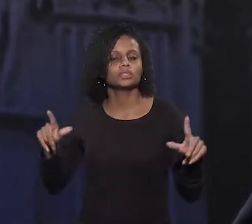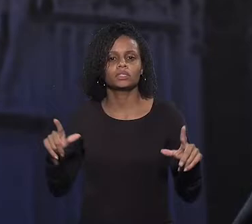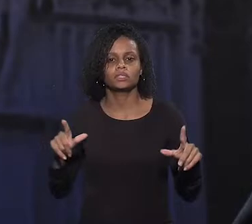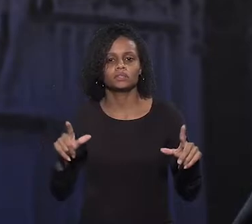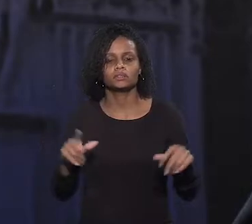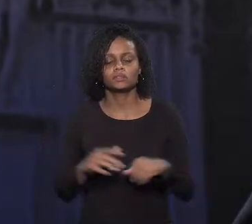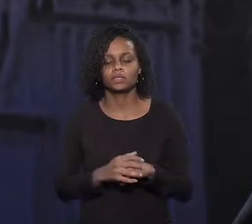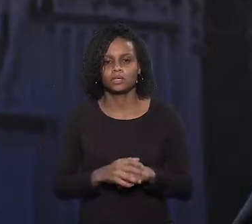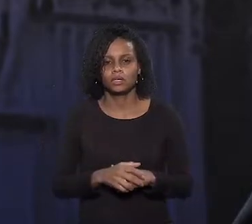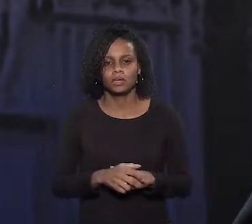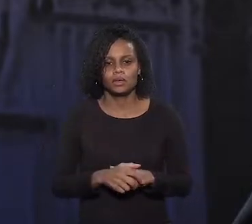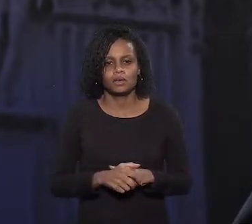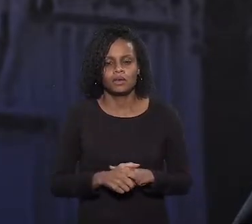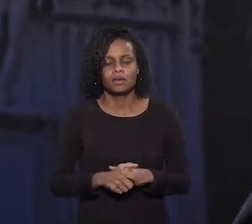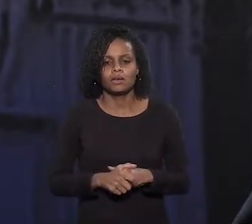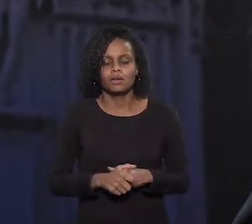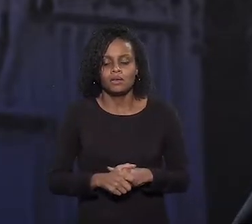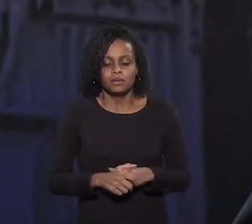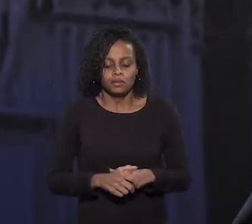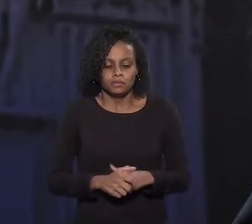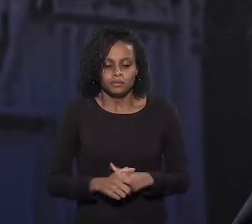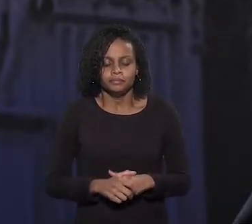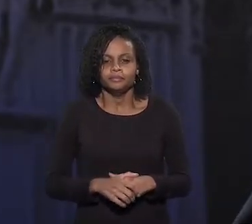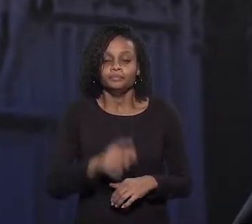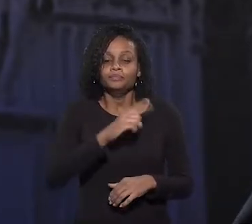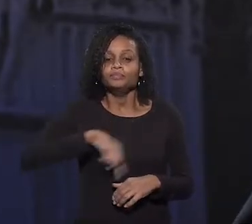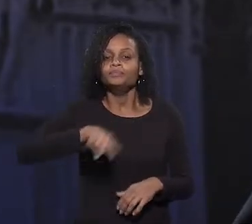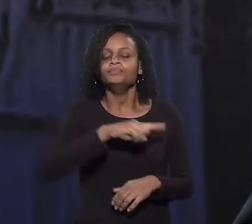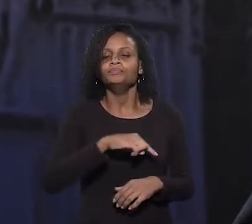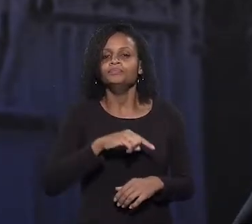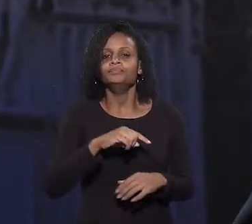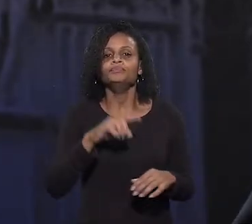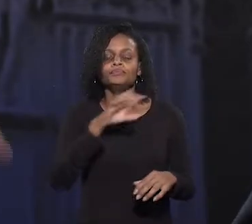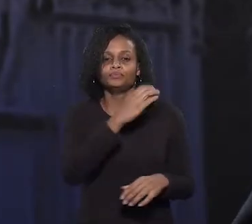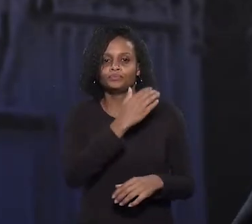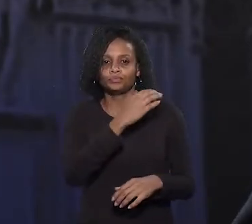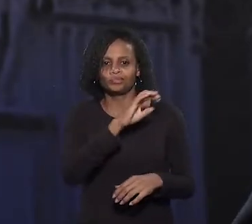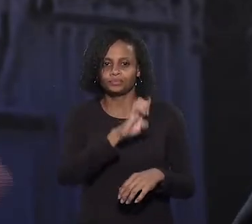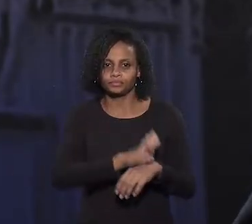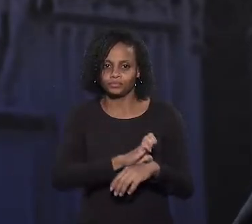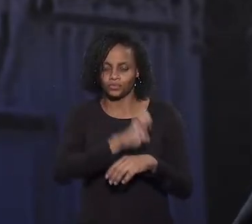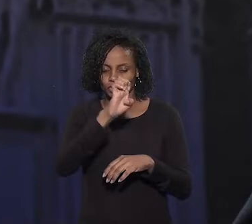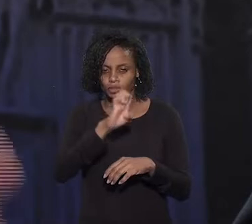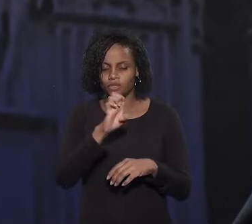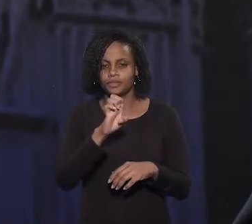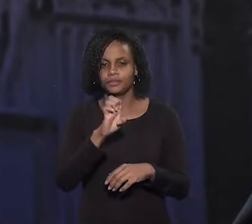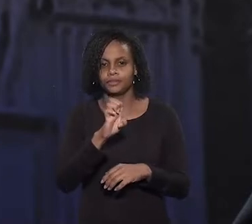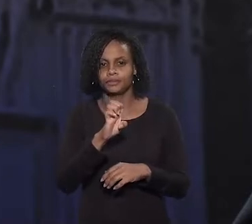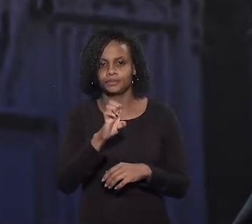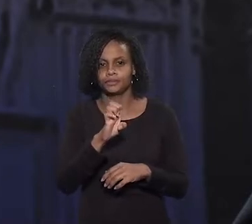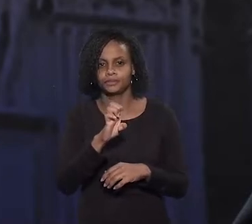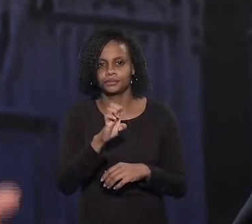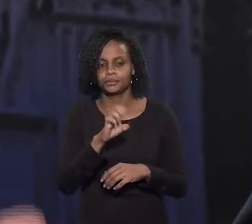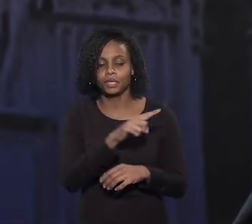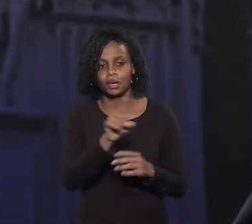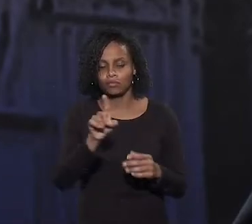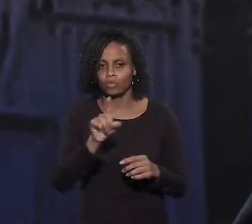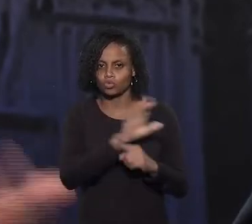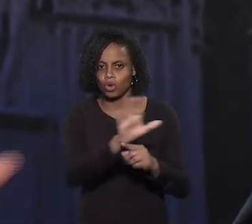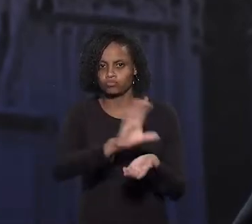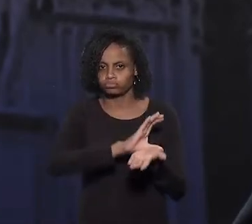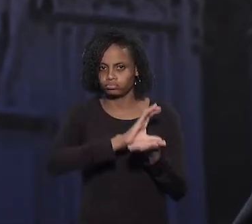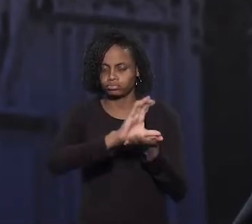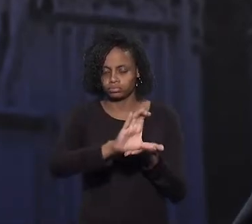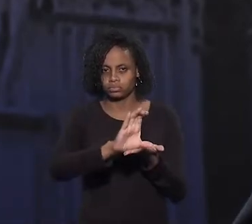ao benefício do paciente, né? Então, todas essas coisas, o Estado, quando vai oferecer o